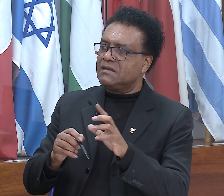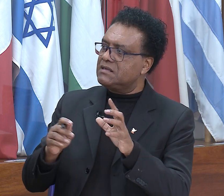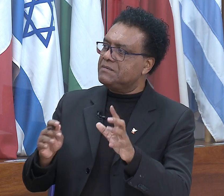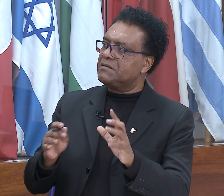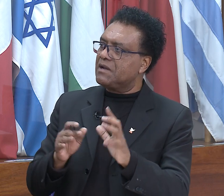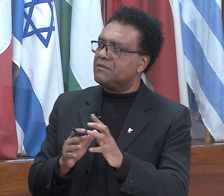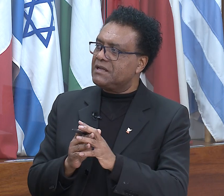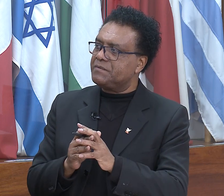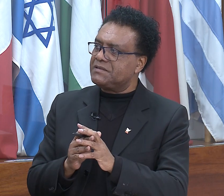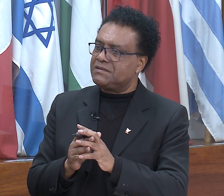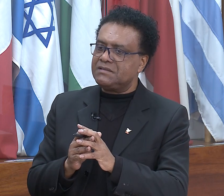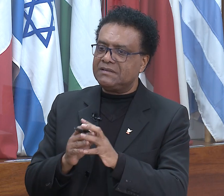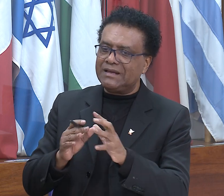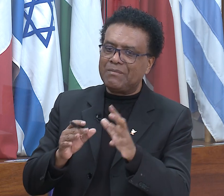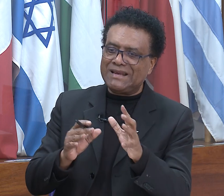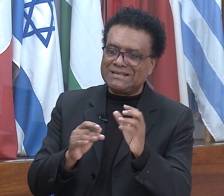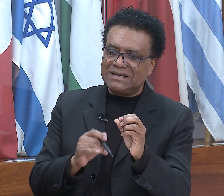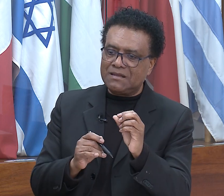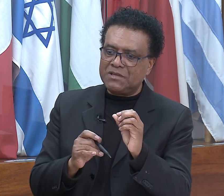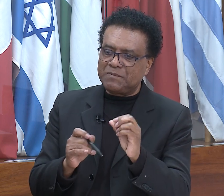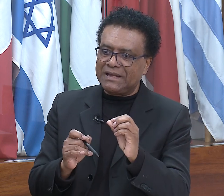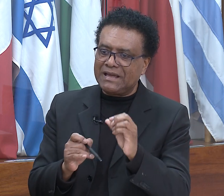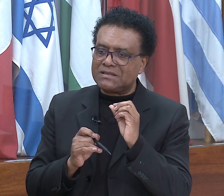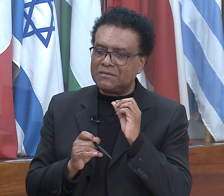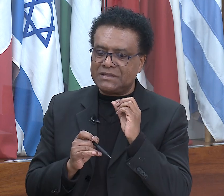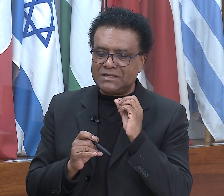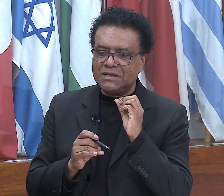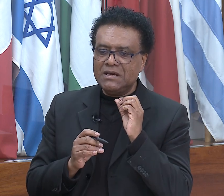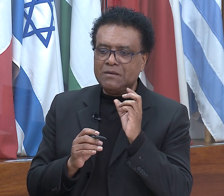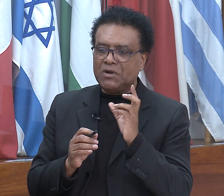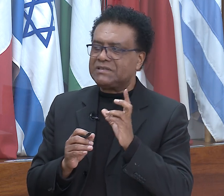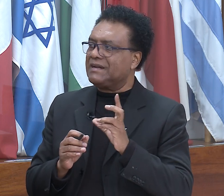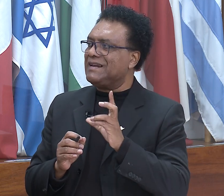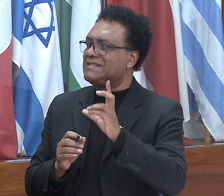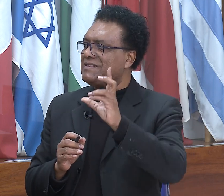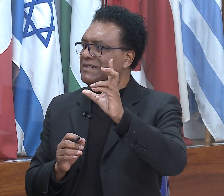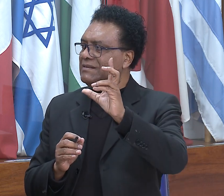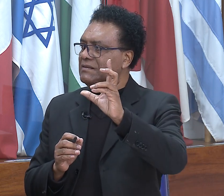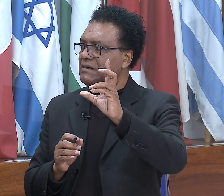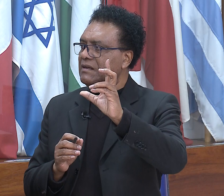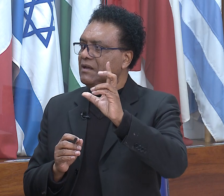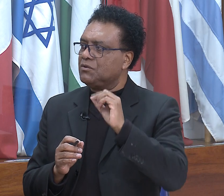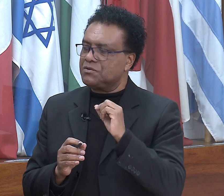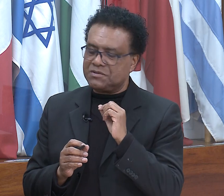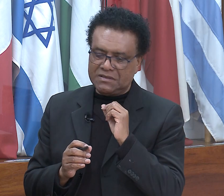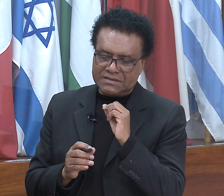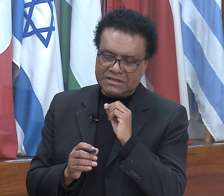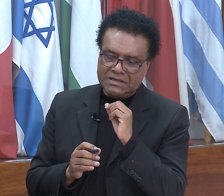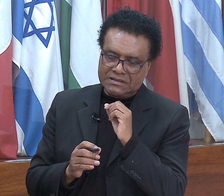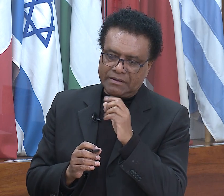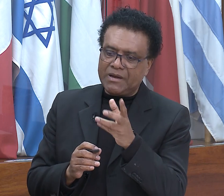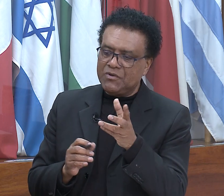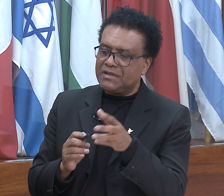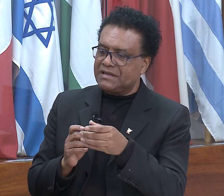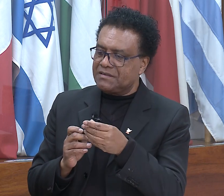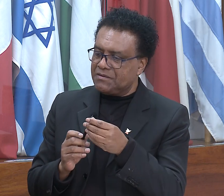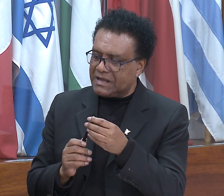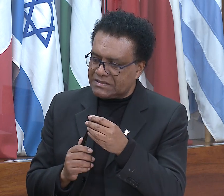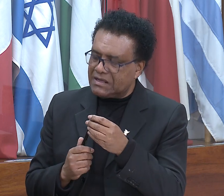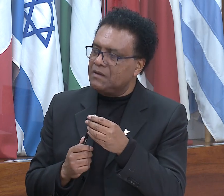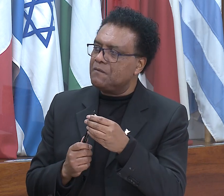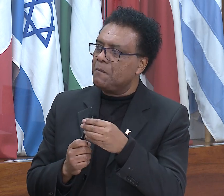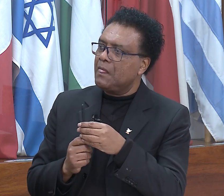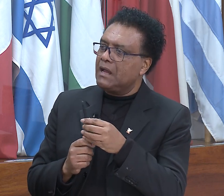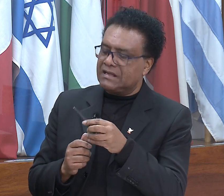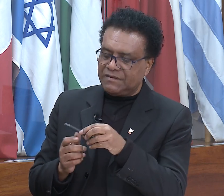ele tem que saber o que a qualidade precisa e trabalhar exatamente para que essa comunidade possa crescer em todos os níveis trabalho muito a